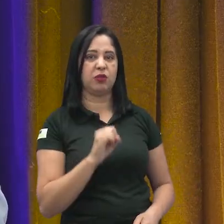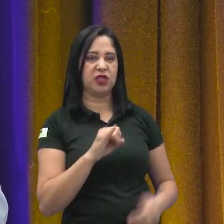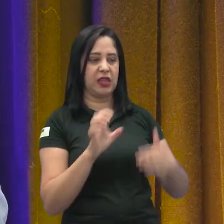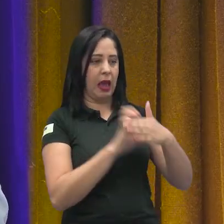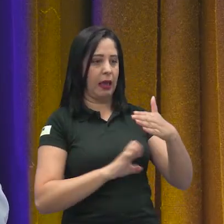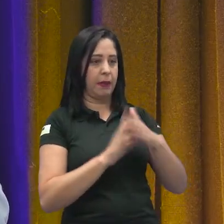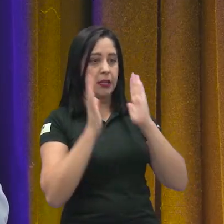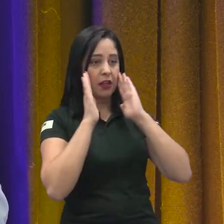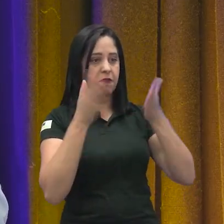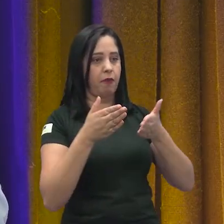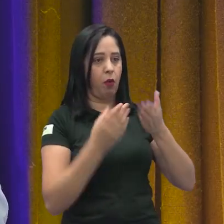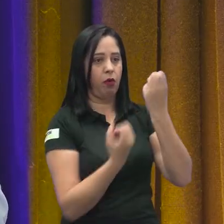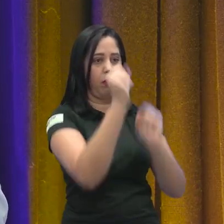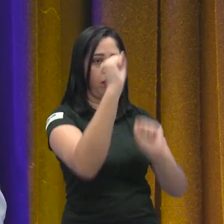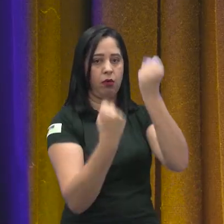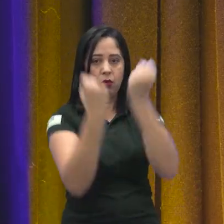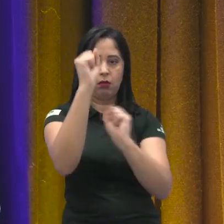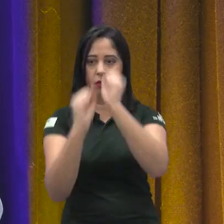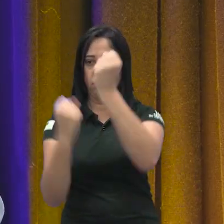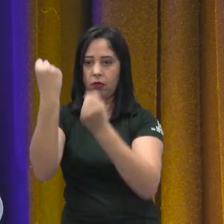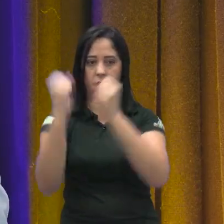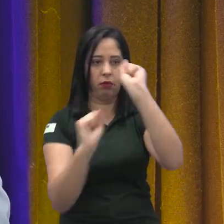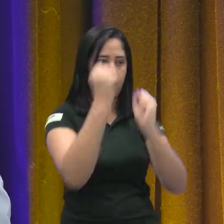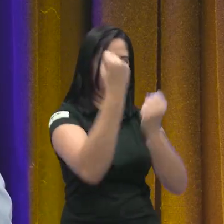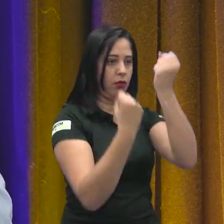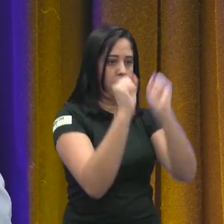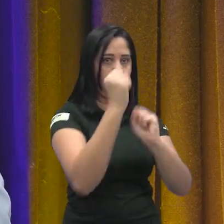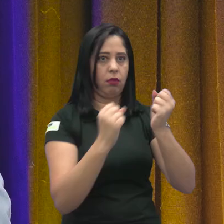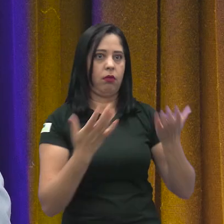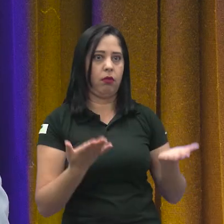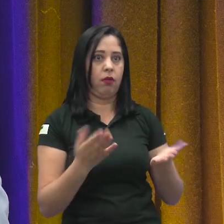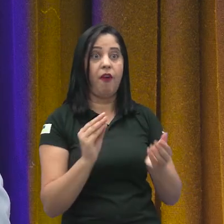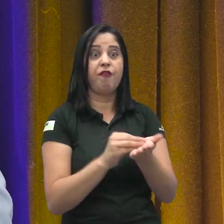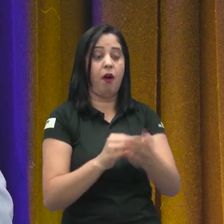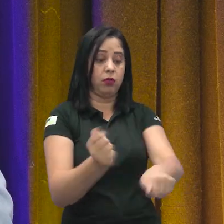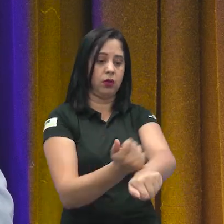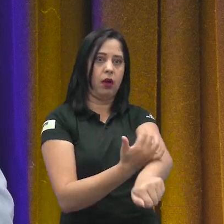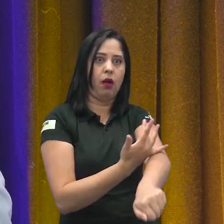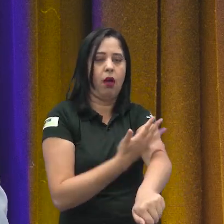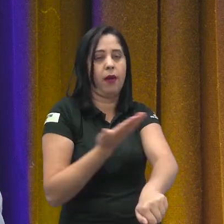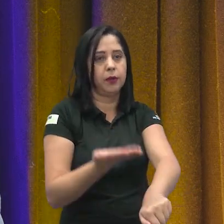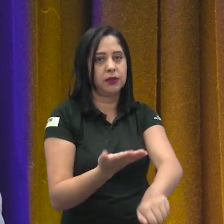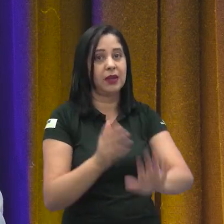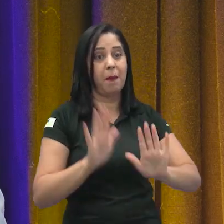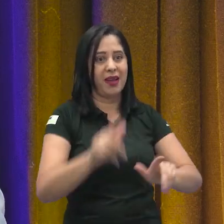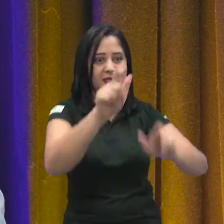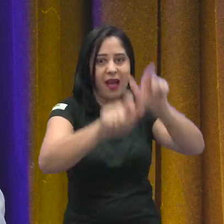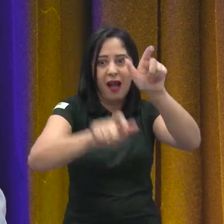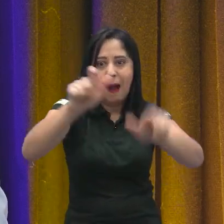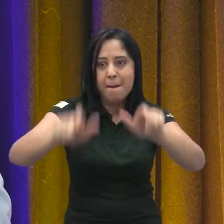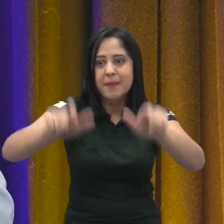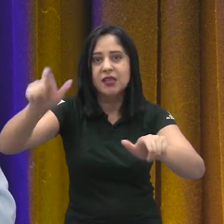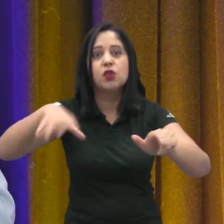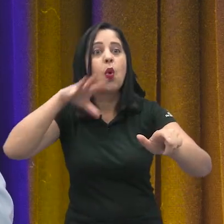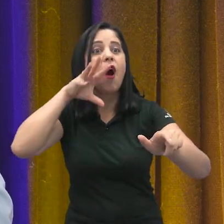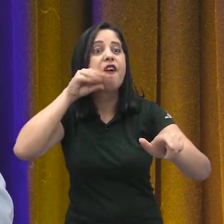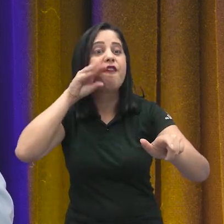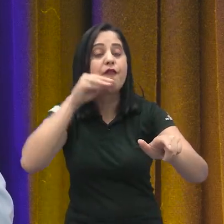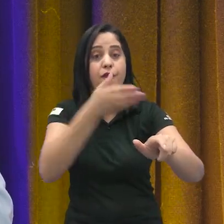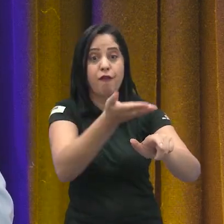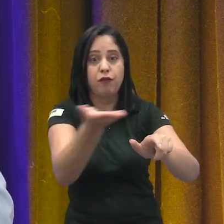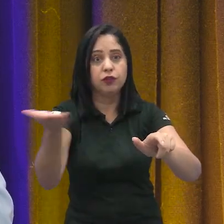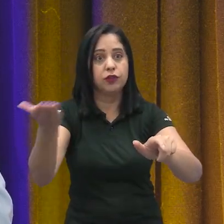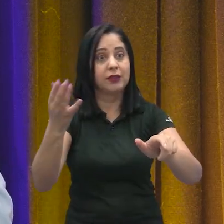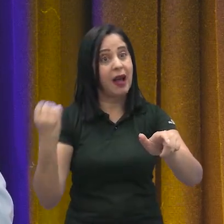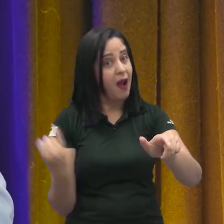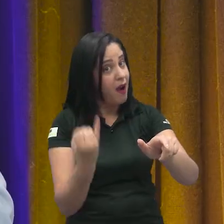um equipamento ou qualquer coisa assim, é frio, não tem emoção. Agora, pessoas, para mim, é o maior ativo dentro de uma empresa,